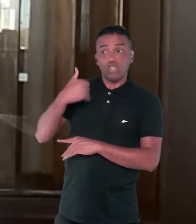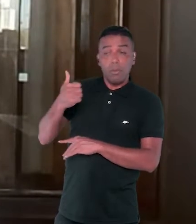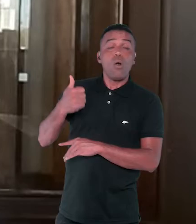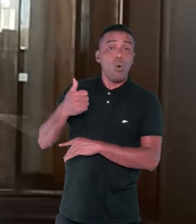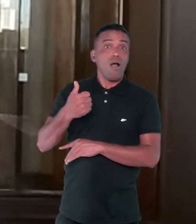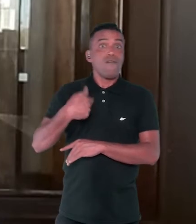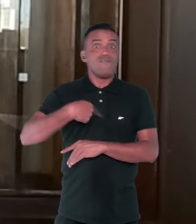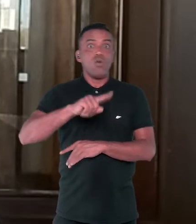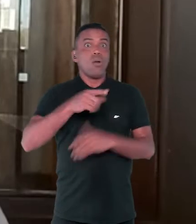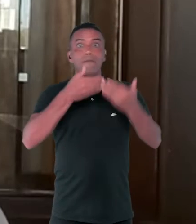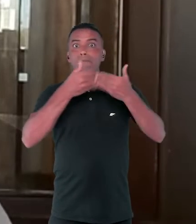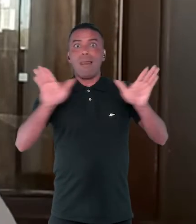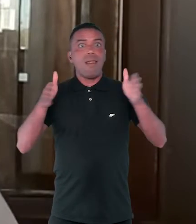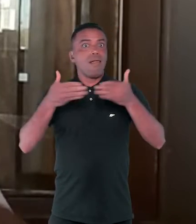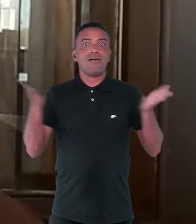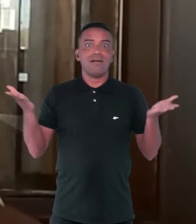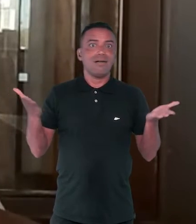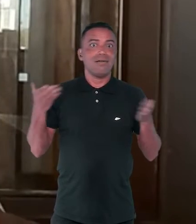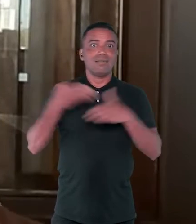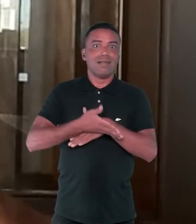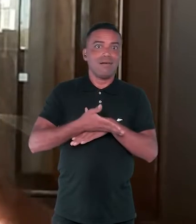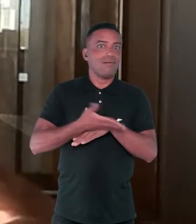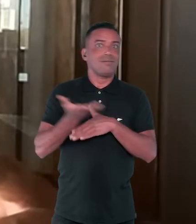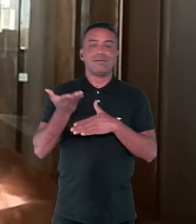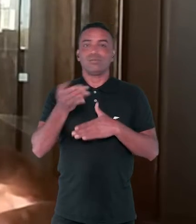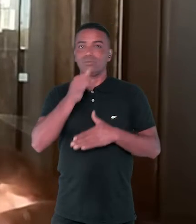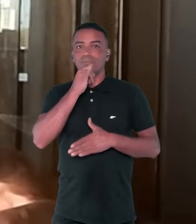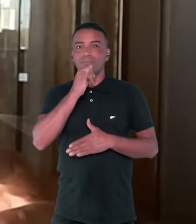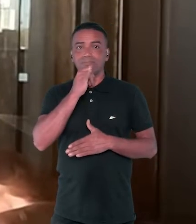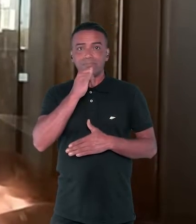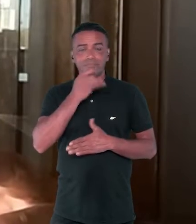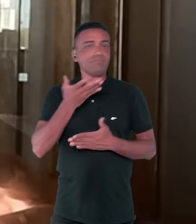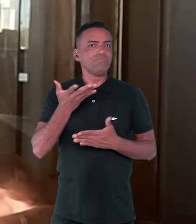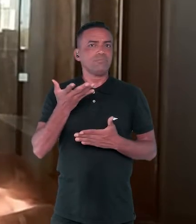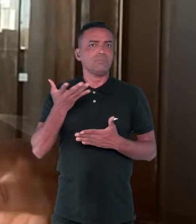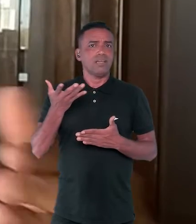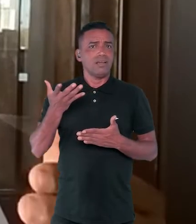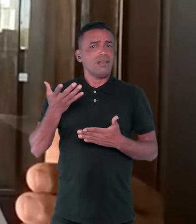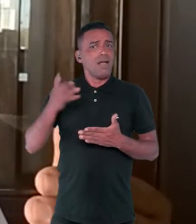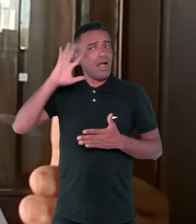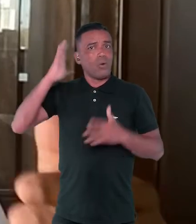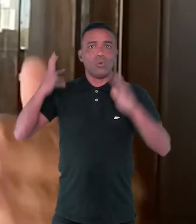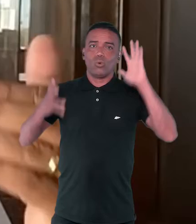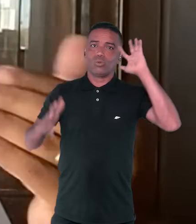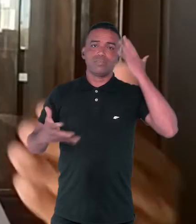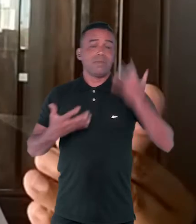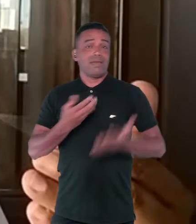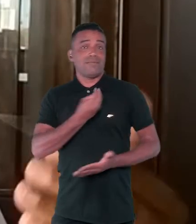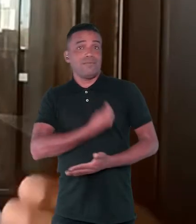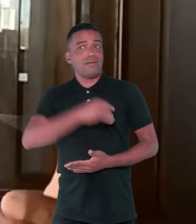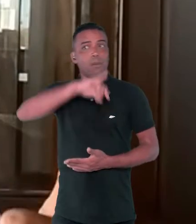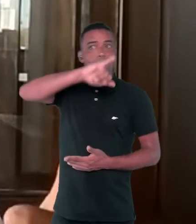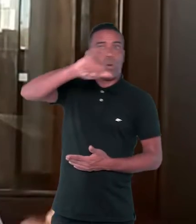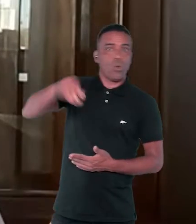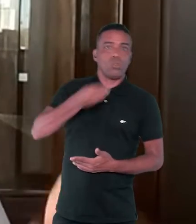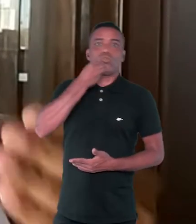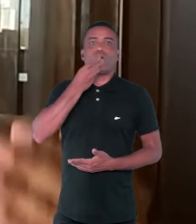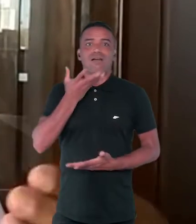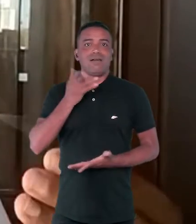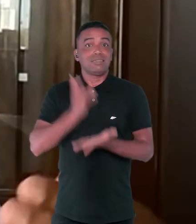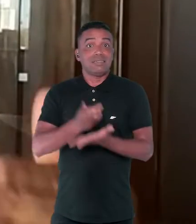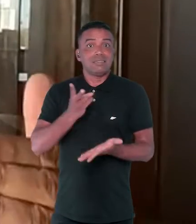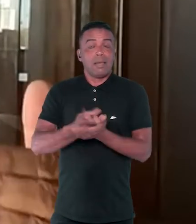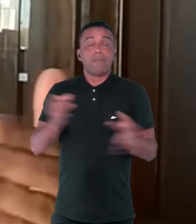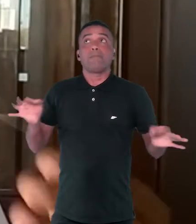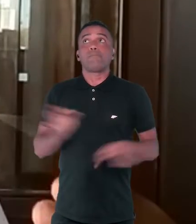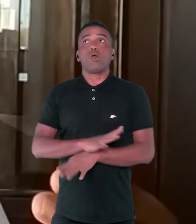as portas para mim, minha vida foi toda assim, entrelaçada de ocasiões, de oportunidades, e eu sempre